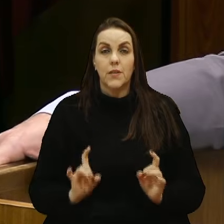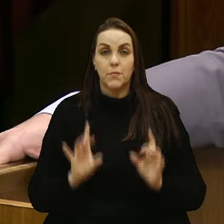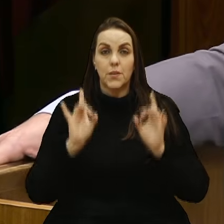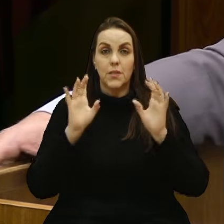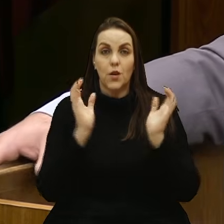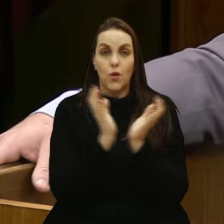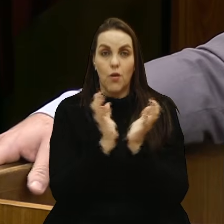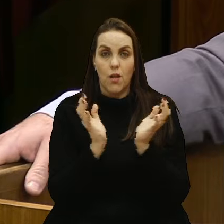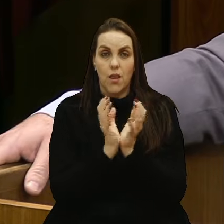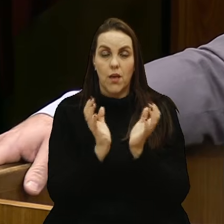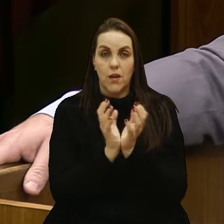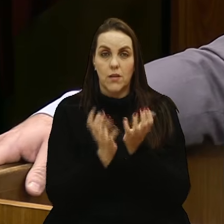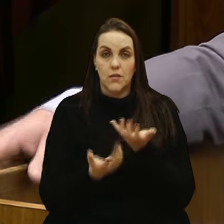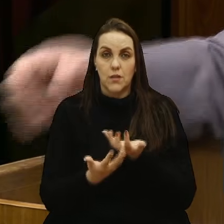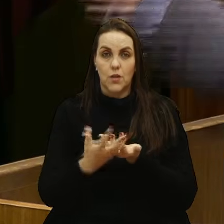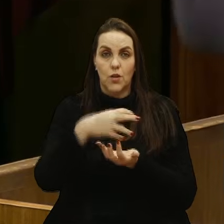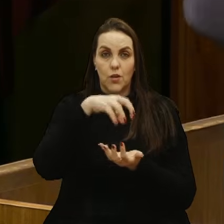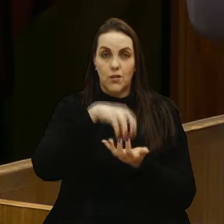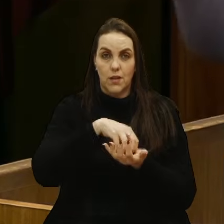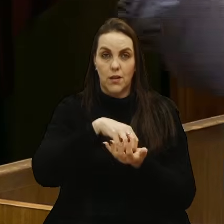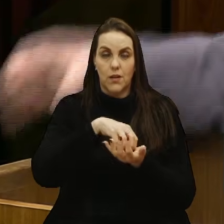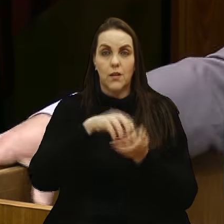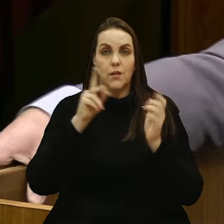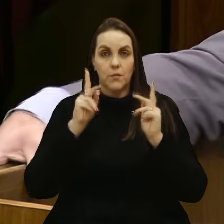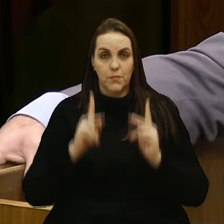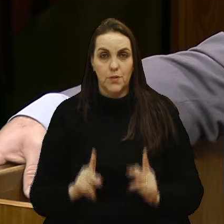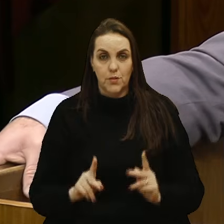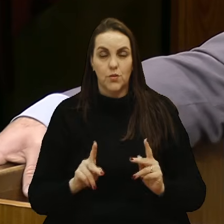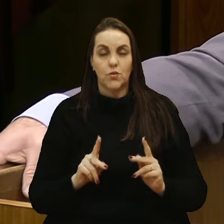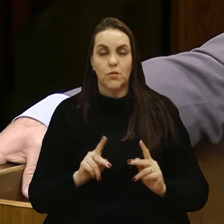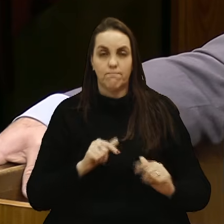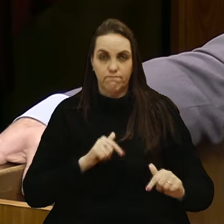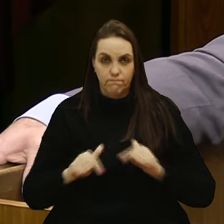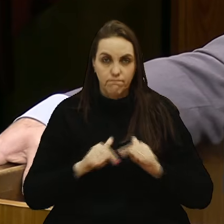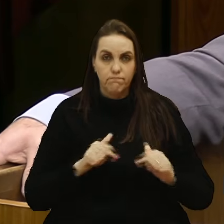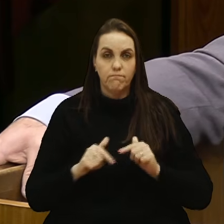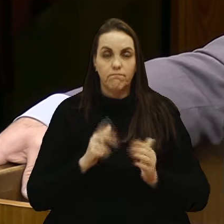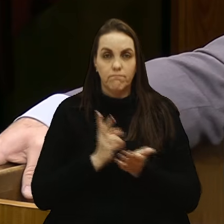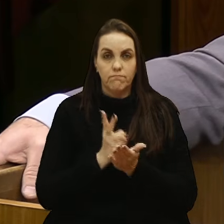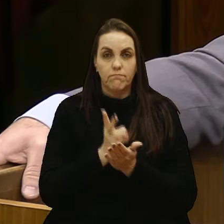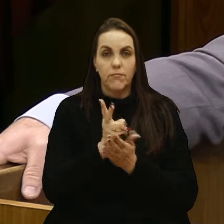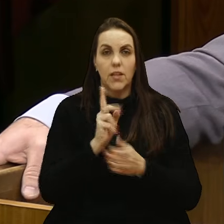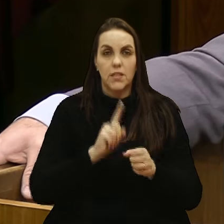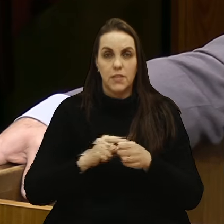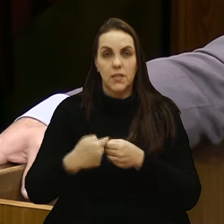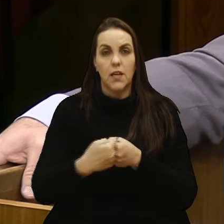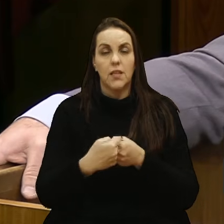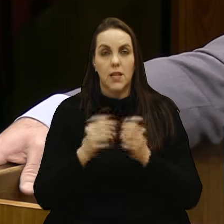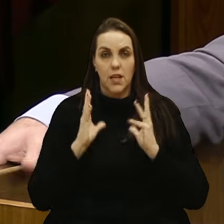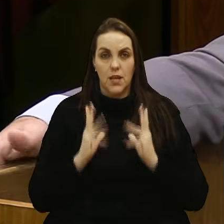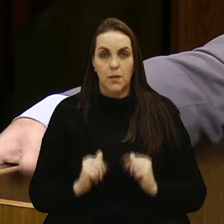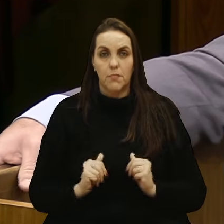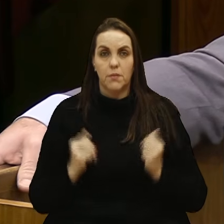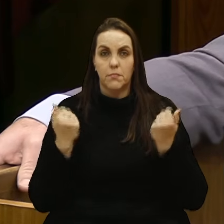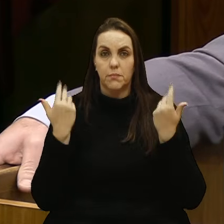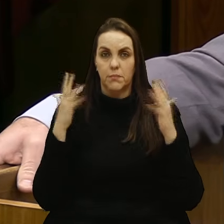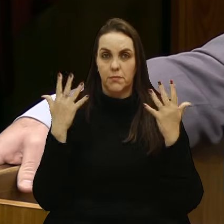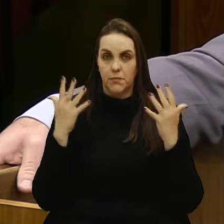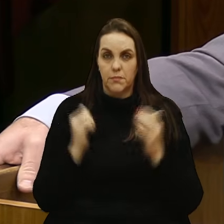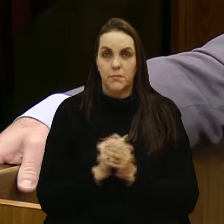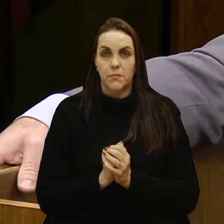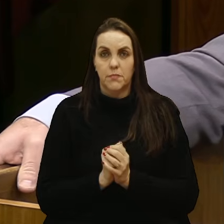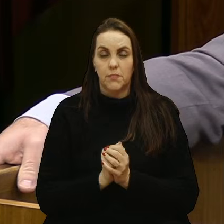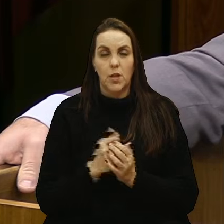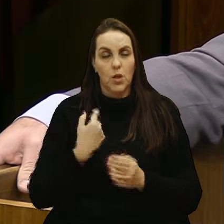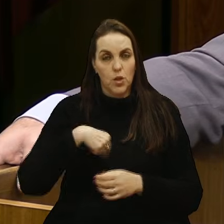colegas da Codeca, né? Gente que faz, gente que mantém a cidade limpa. Parabéns, tá? Nós tiramos o chapéu